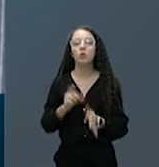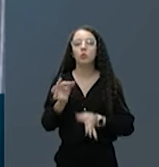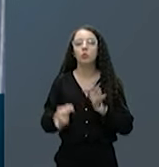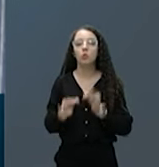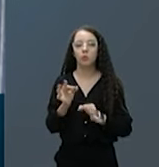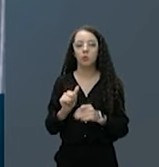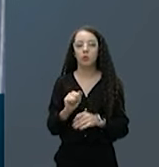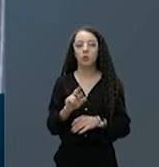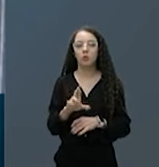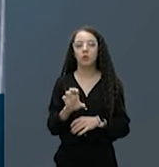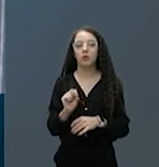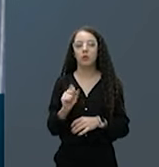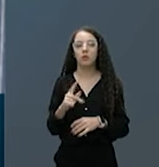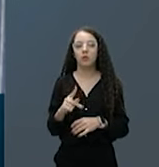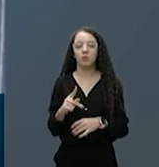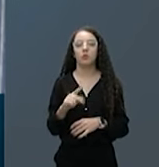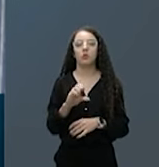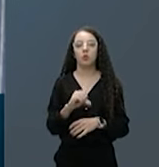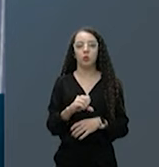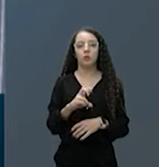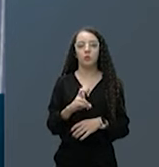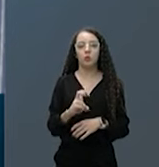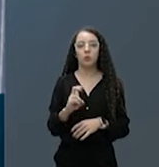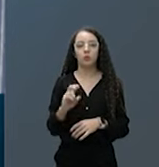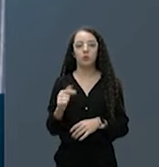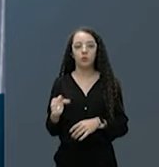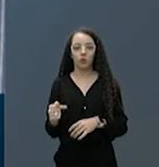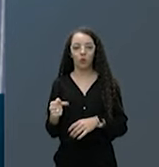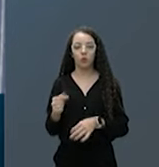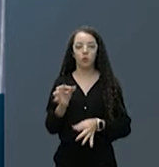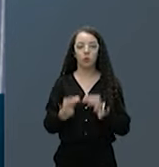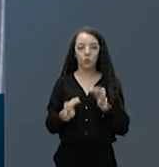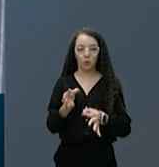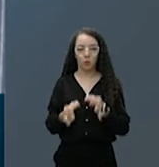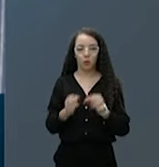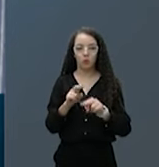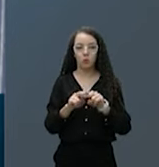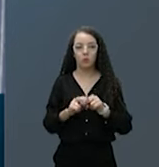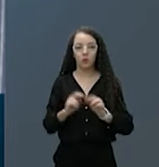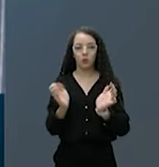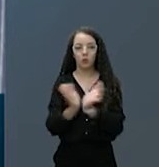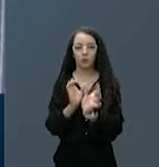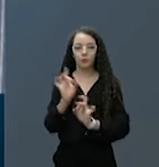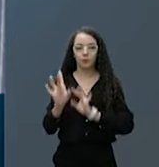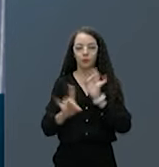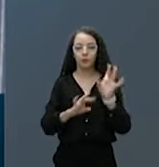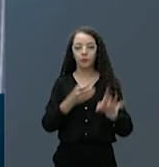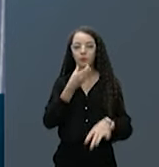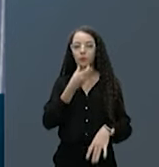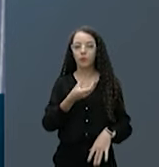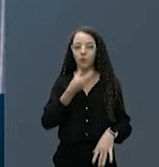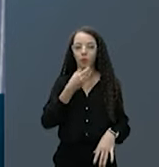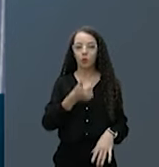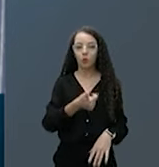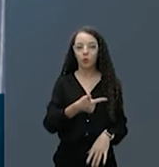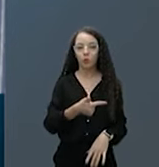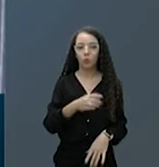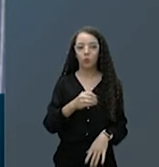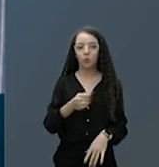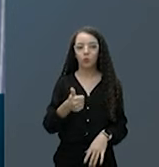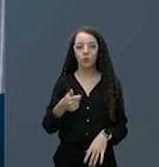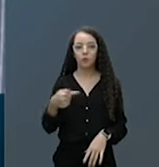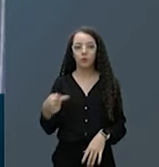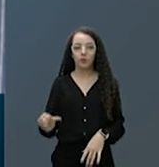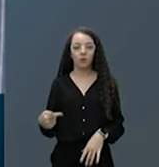957-821, julgado pela Corte Especial em dezembro de 2017, são regidos pelo